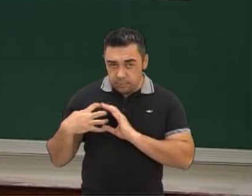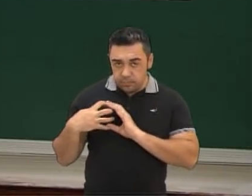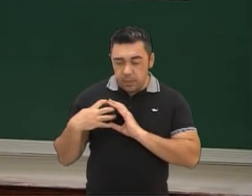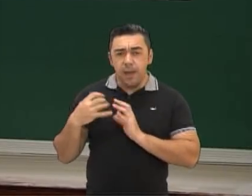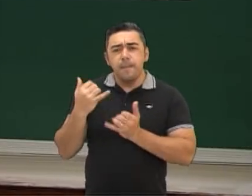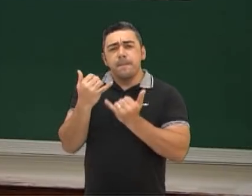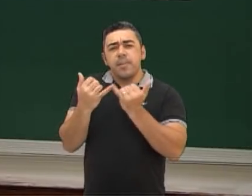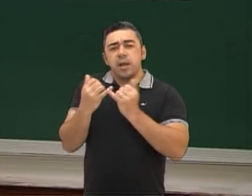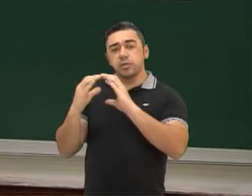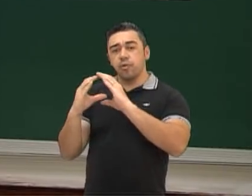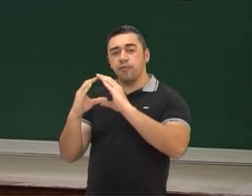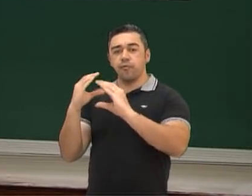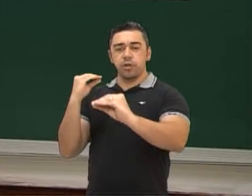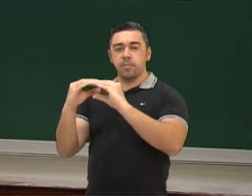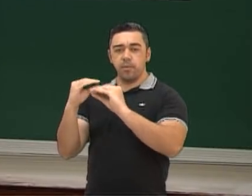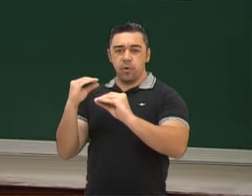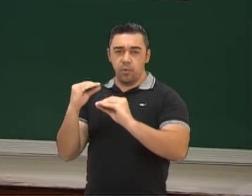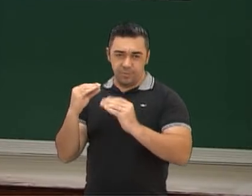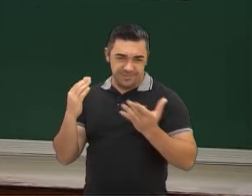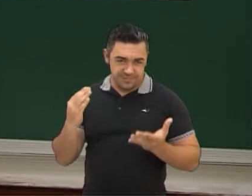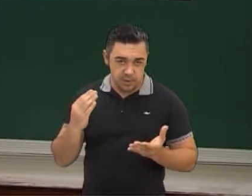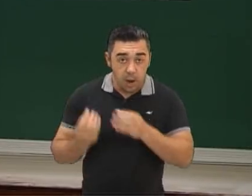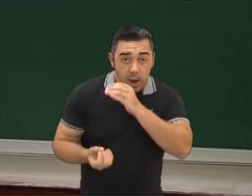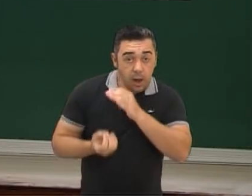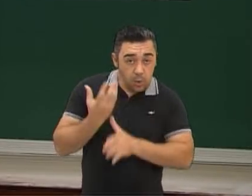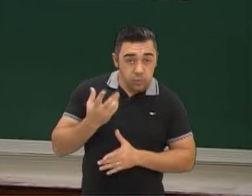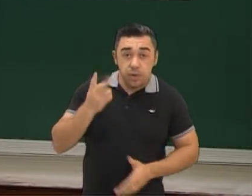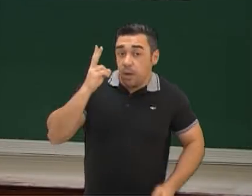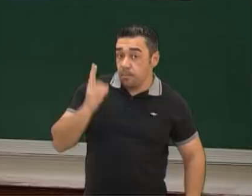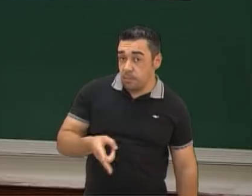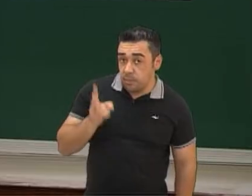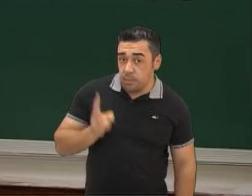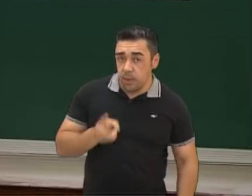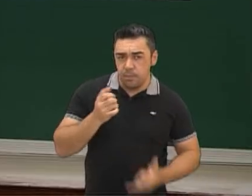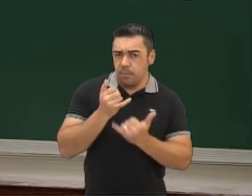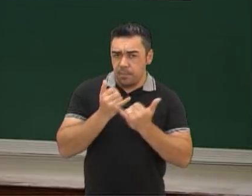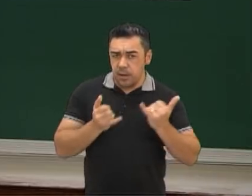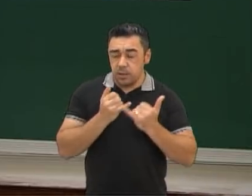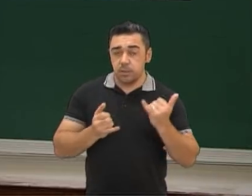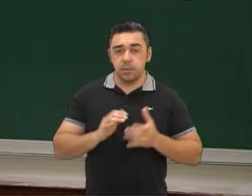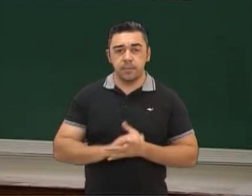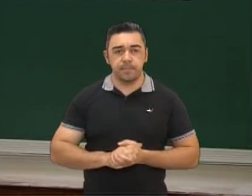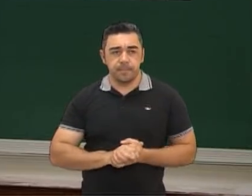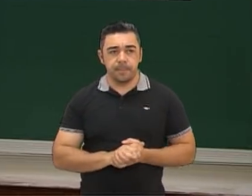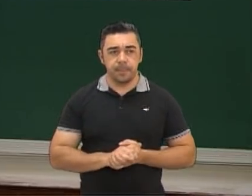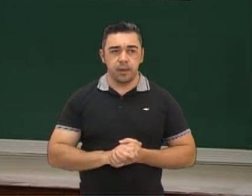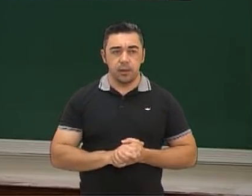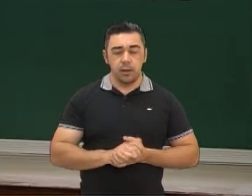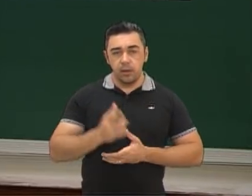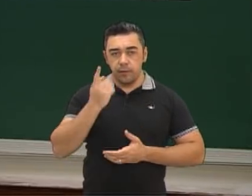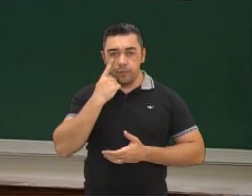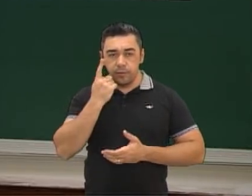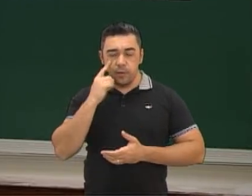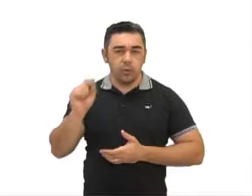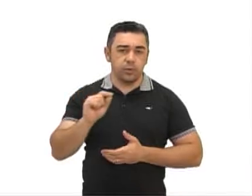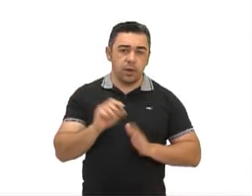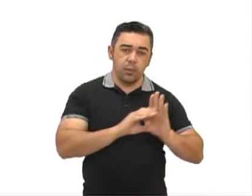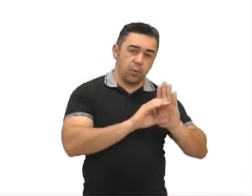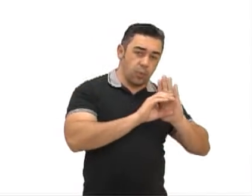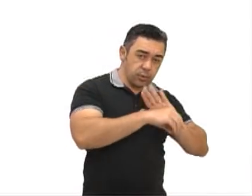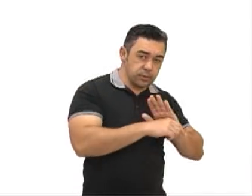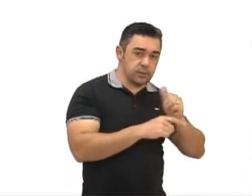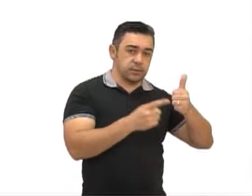primo do futebol. A origem dos dois esportes é bem parecida. Hoje a gente então vai falar um